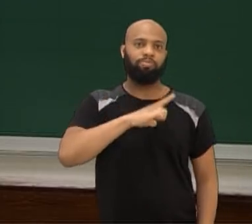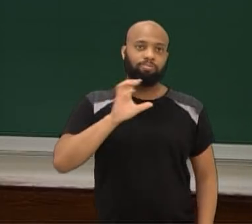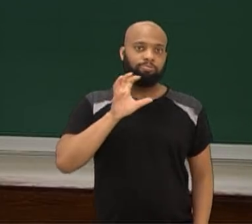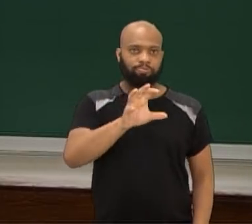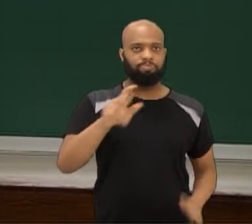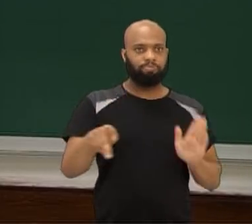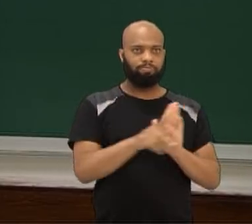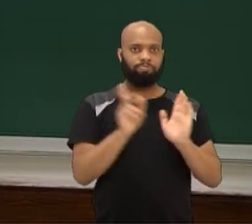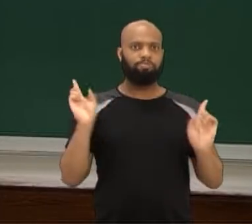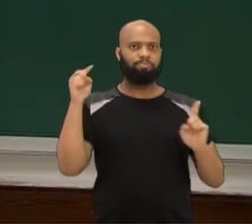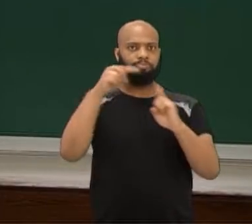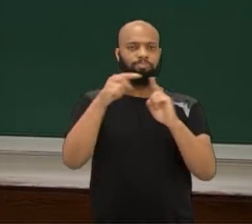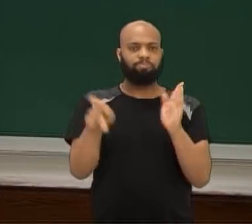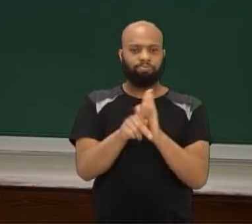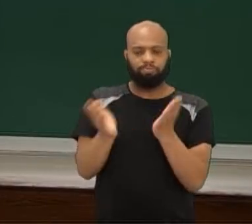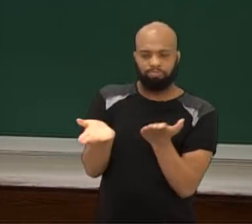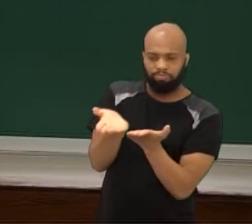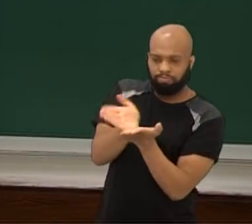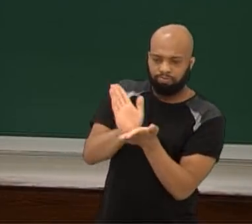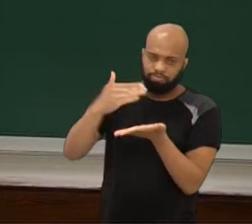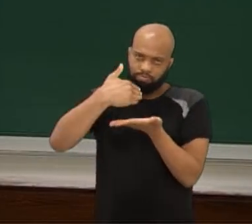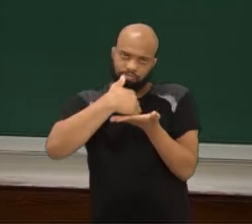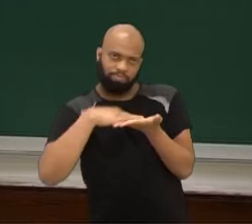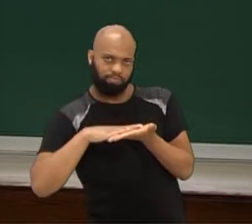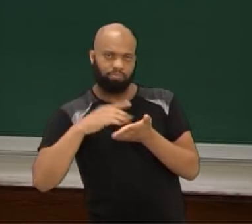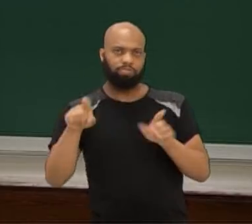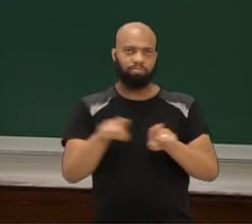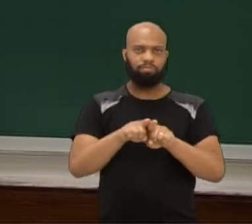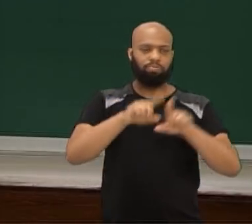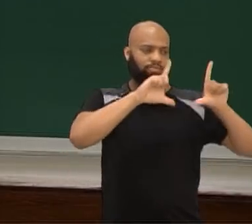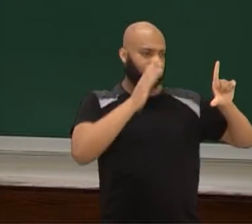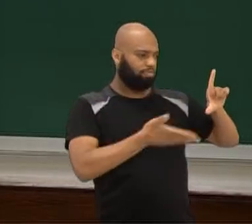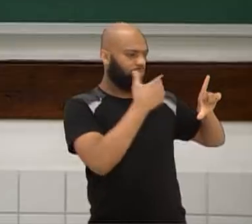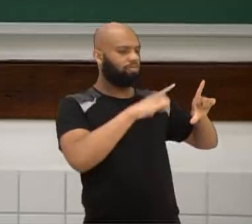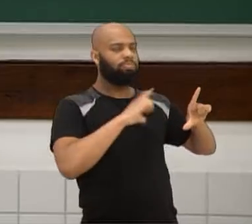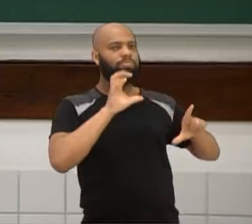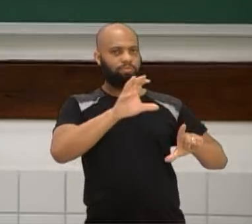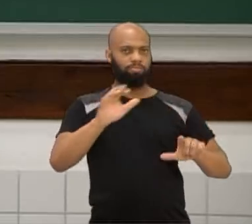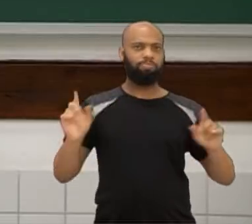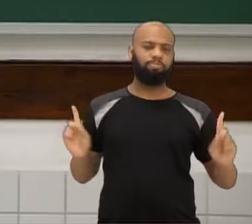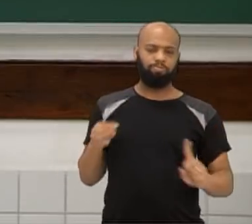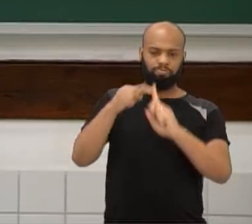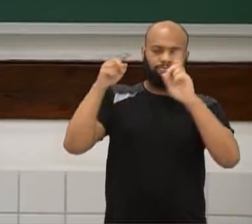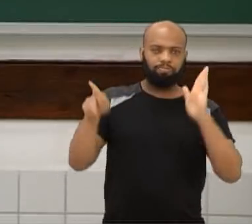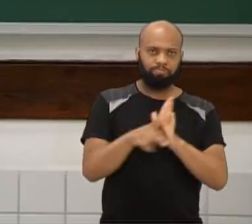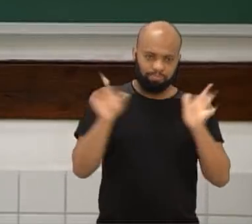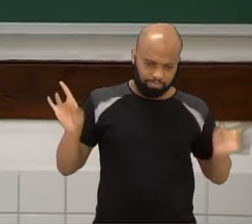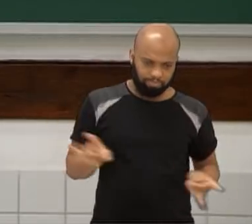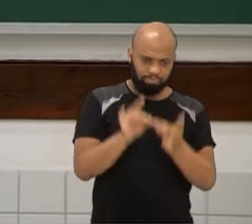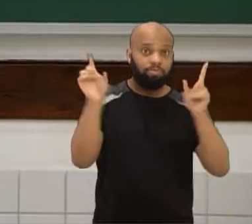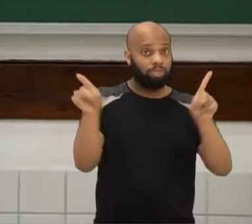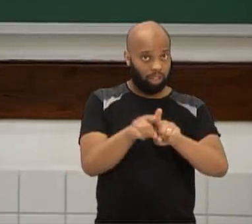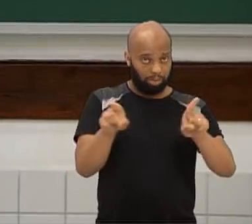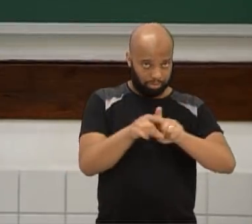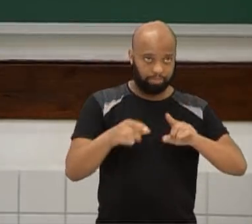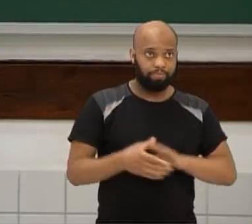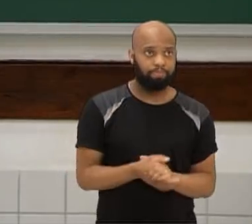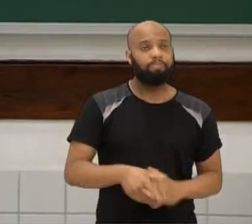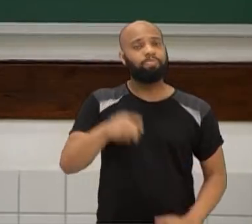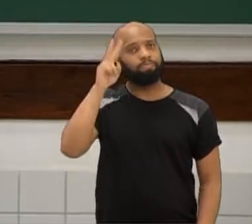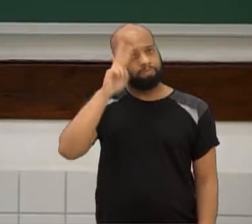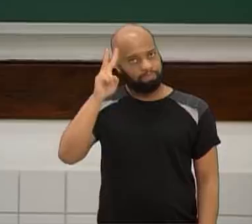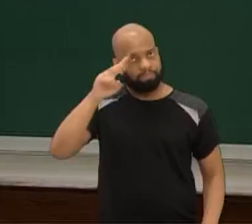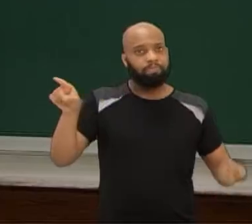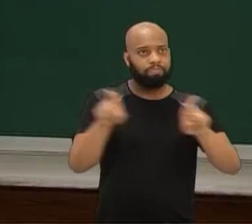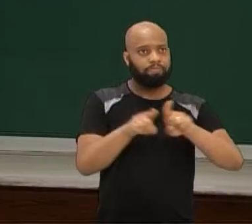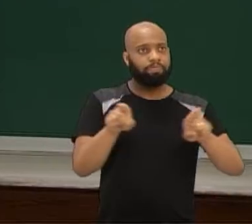é ali o panfleto. Qual é o suporte? Essa propaganda com esse objetivo específico. Lembrando para vocês que